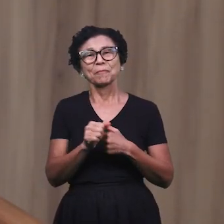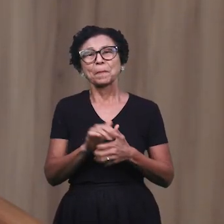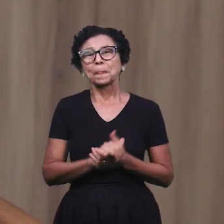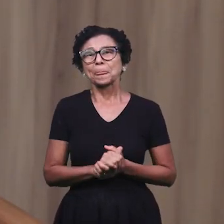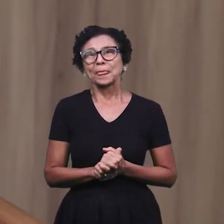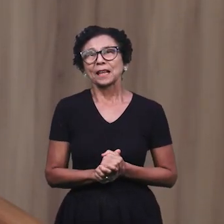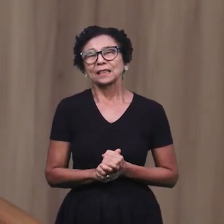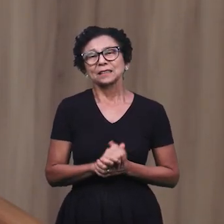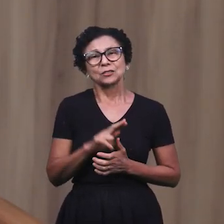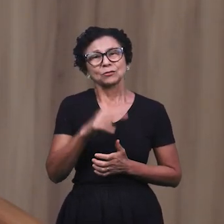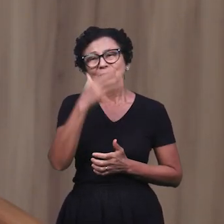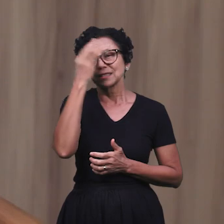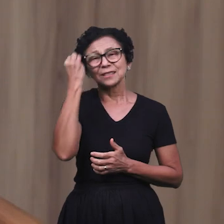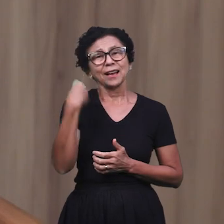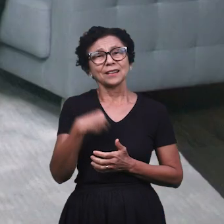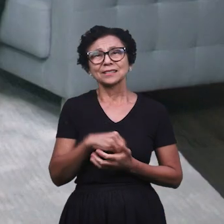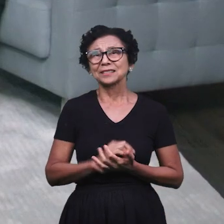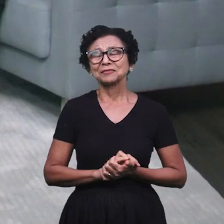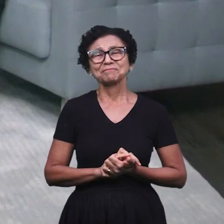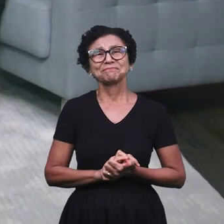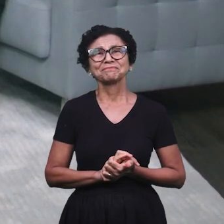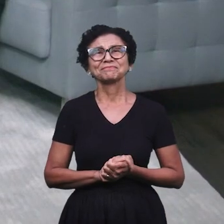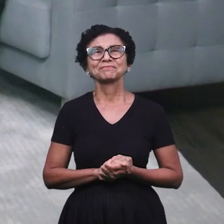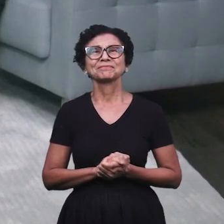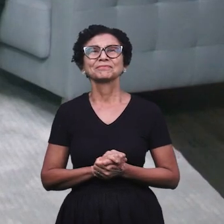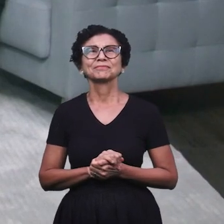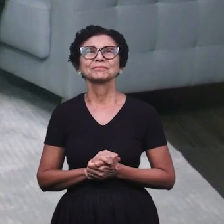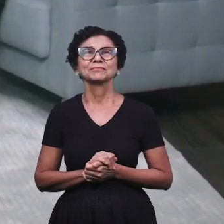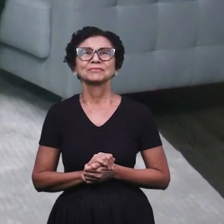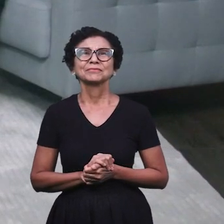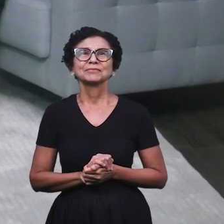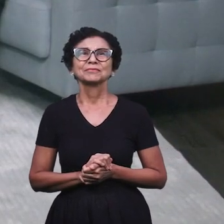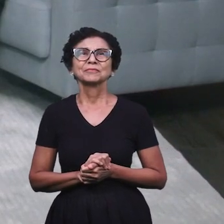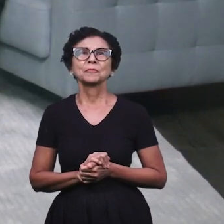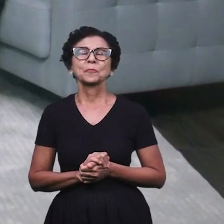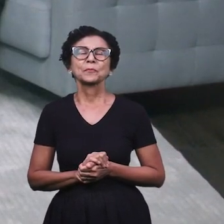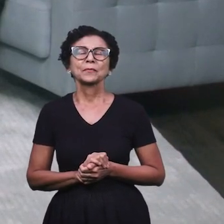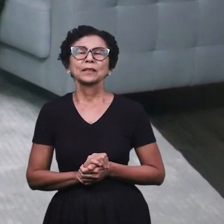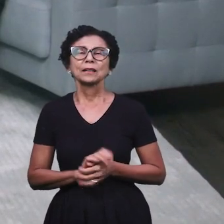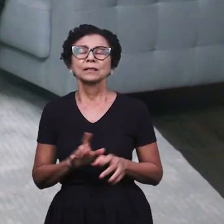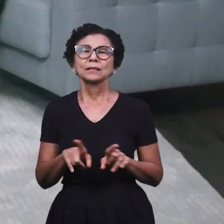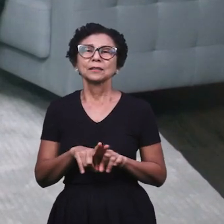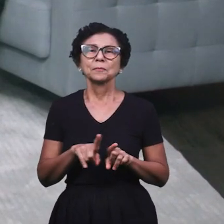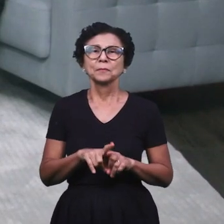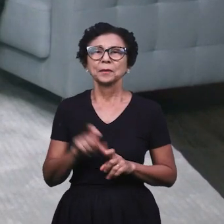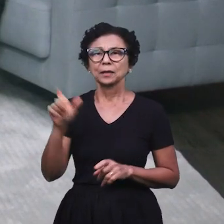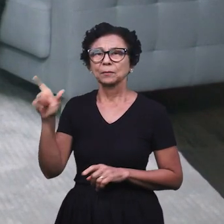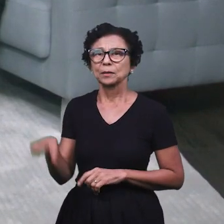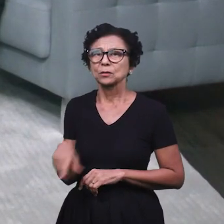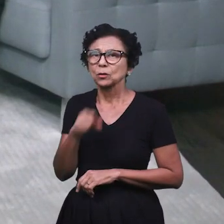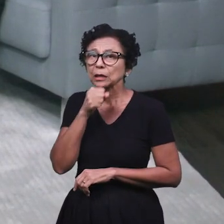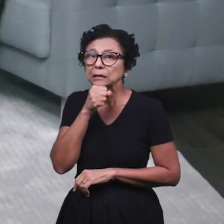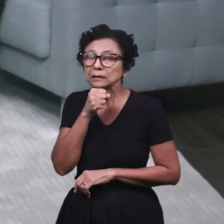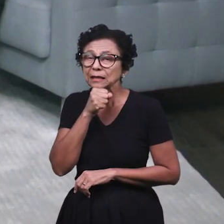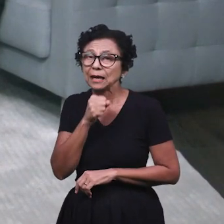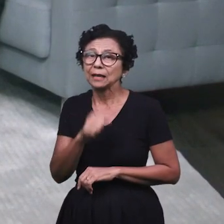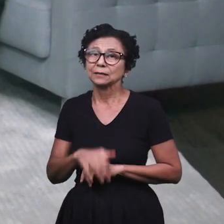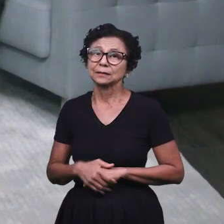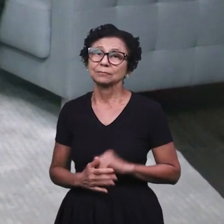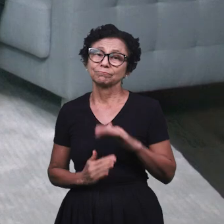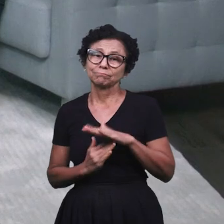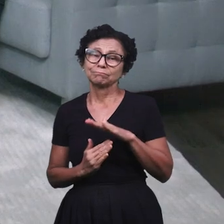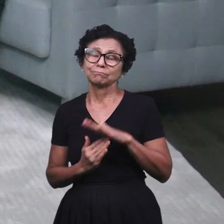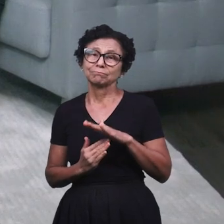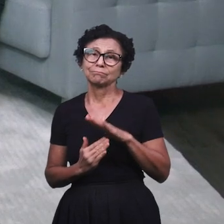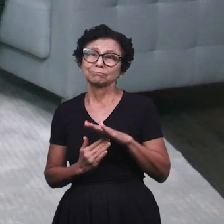memórias que a gente leva para a vida toda. E um ponto também que eu vejo, porque o idoso ele já tem uma certa limitação em